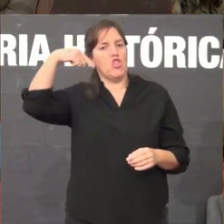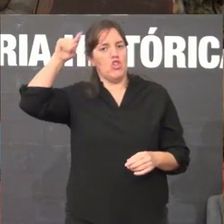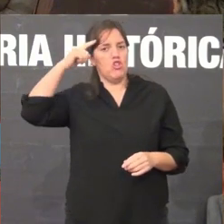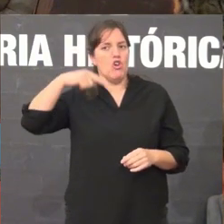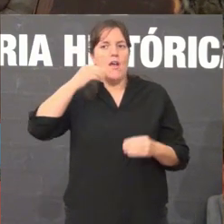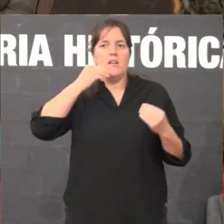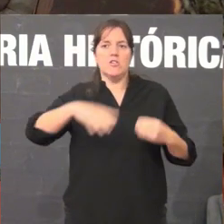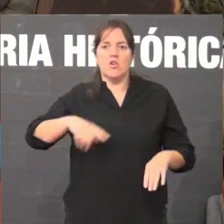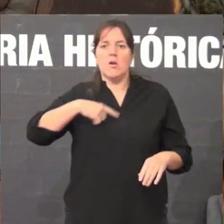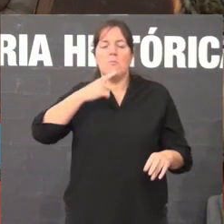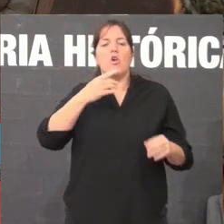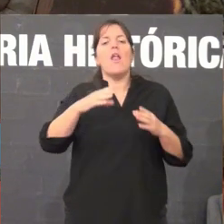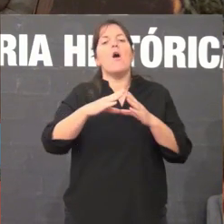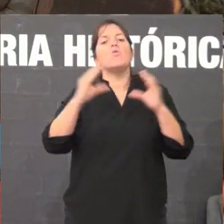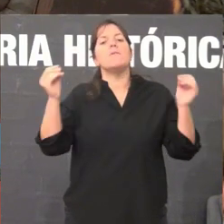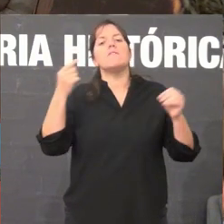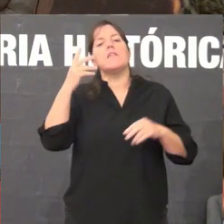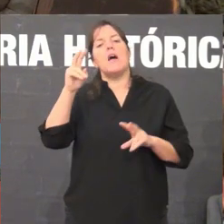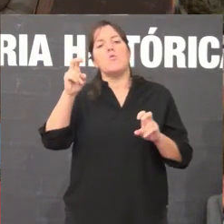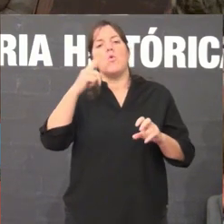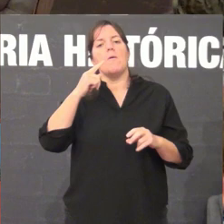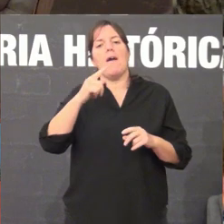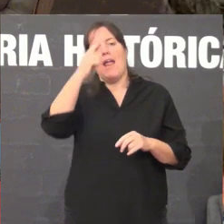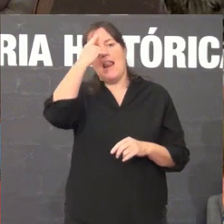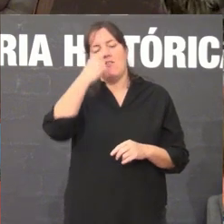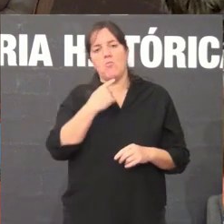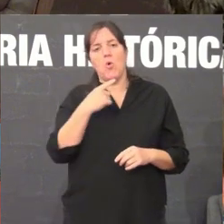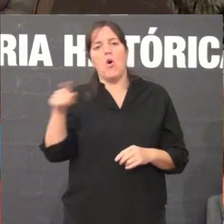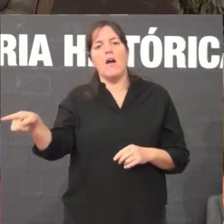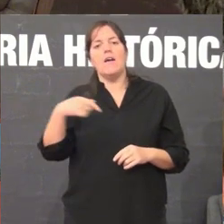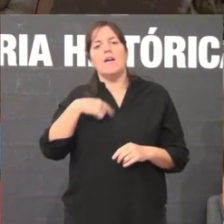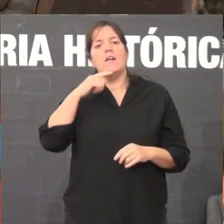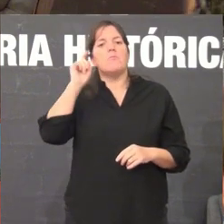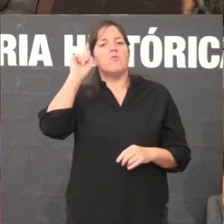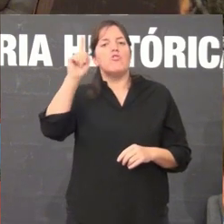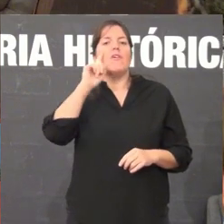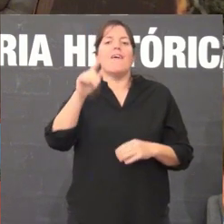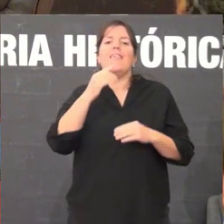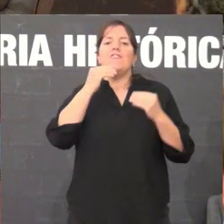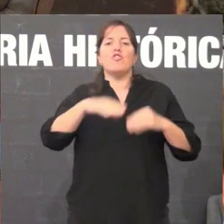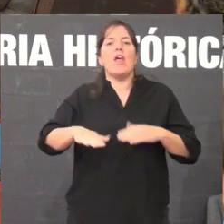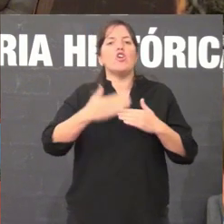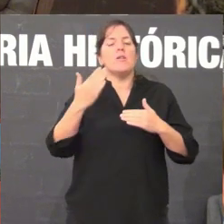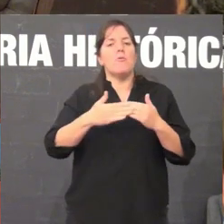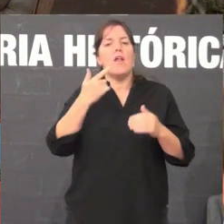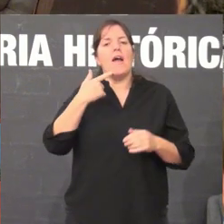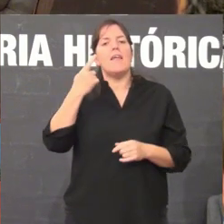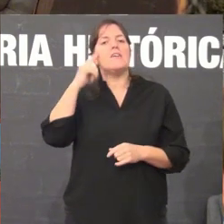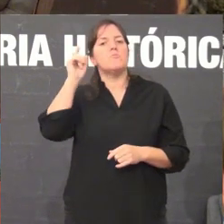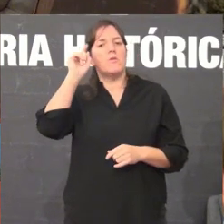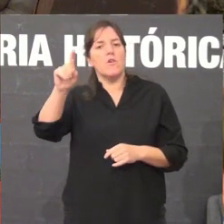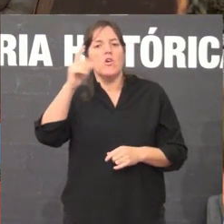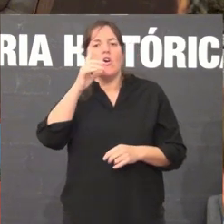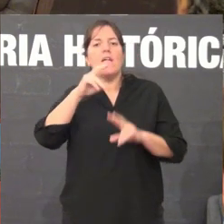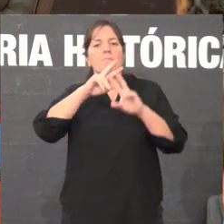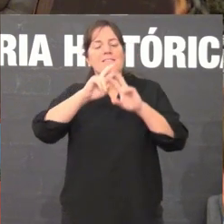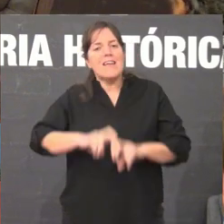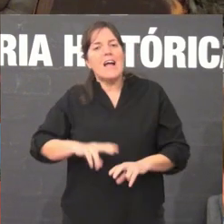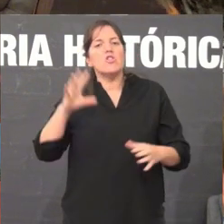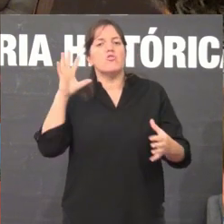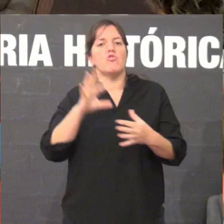Nova de Lisboa, na especialidade de Historia Contemporánea, é profesora da Universidade de Oporto, leva moitos anos investigando sobre o